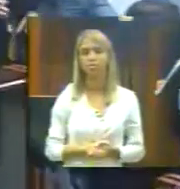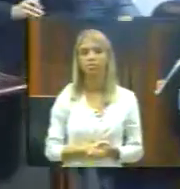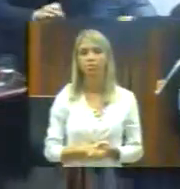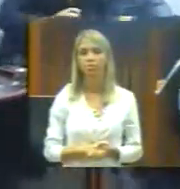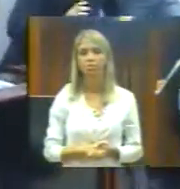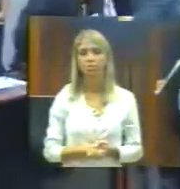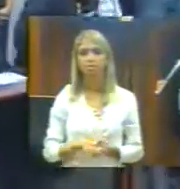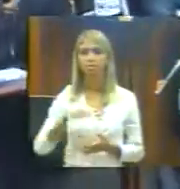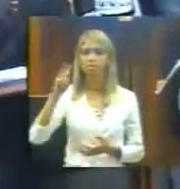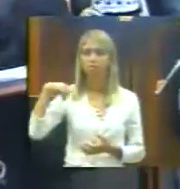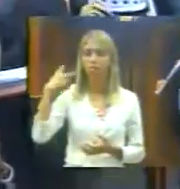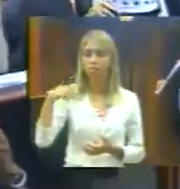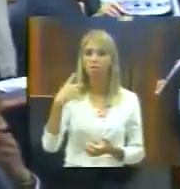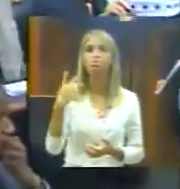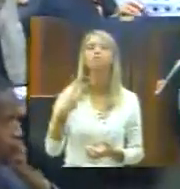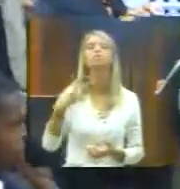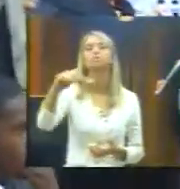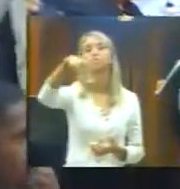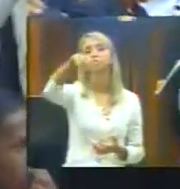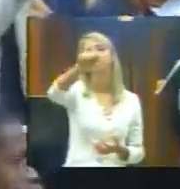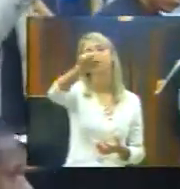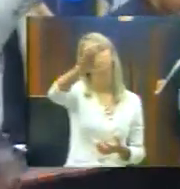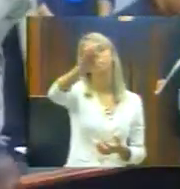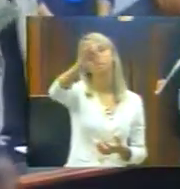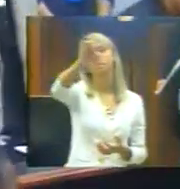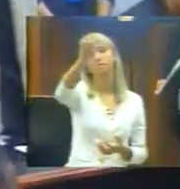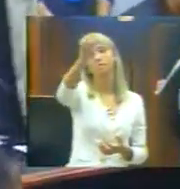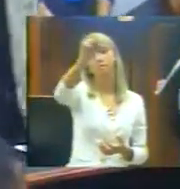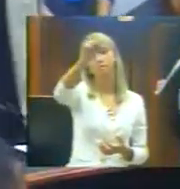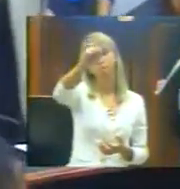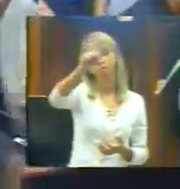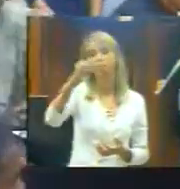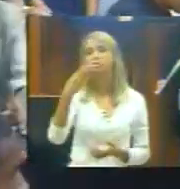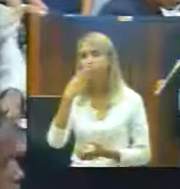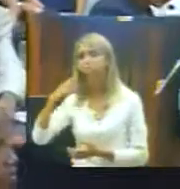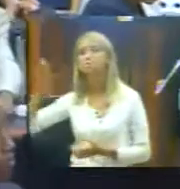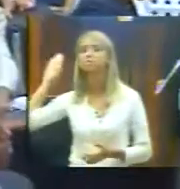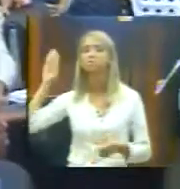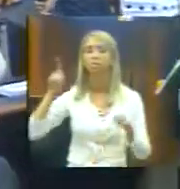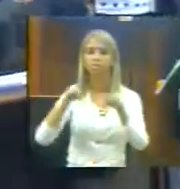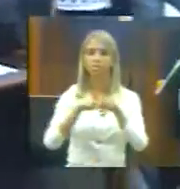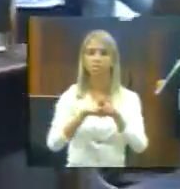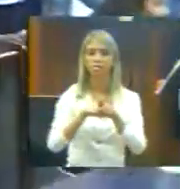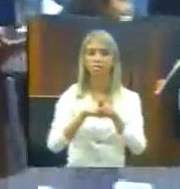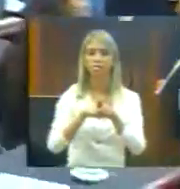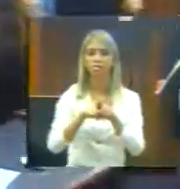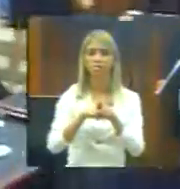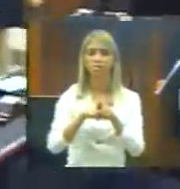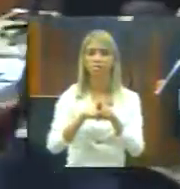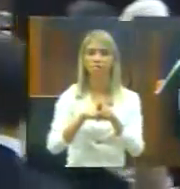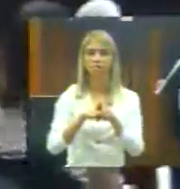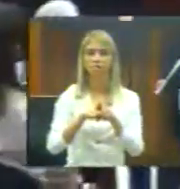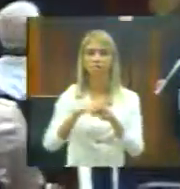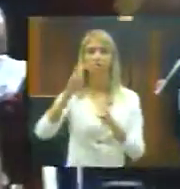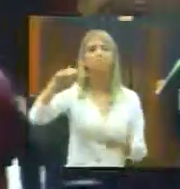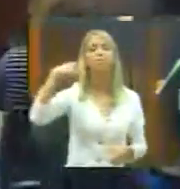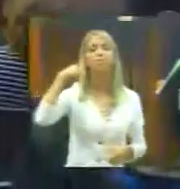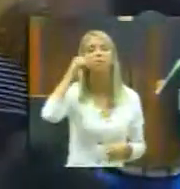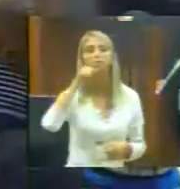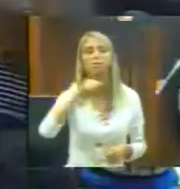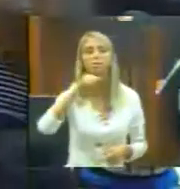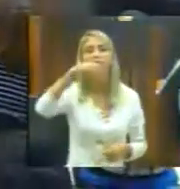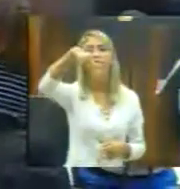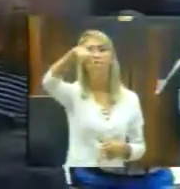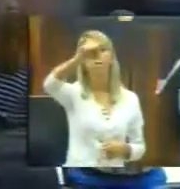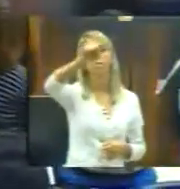o nosso nobre vereador Matheus Soares. Assim eu prometo. Com a palavra, a nossa nobre vereadora, Maiara Libardi